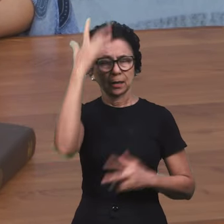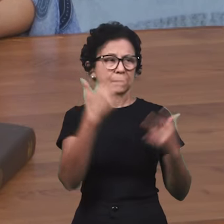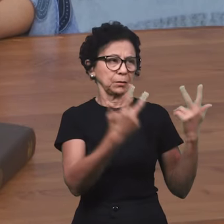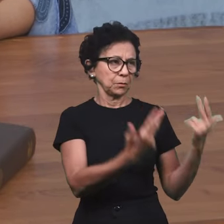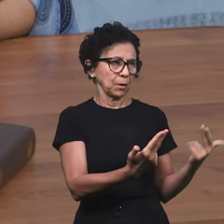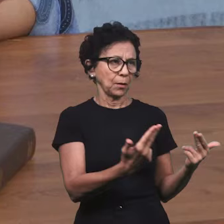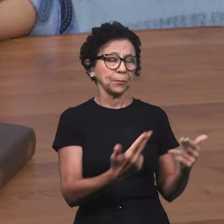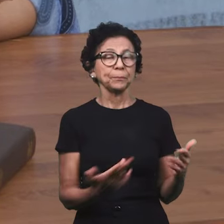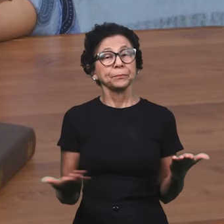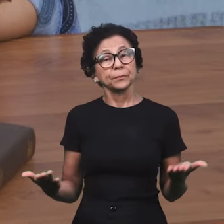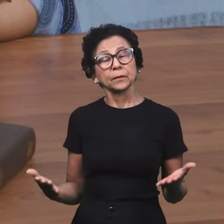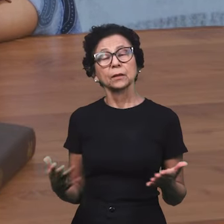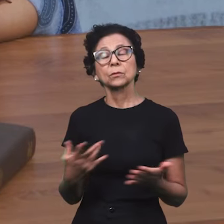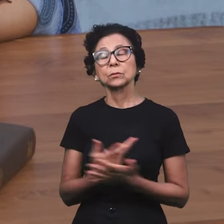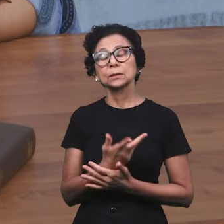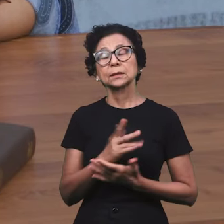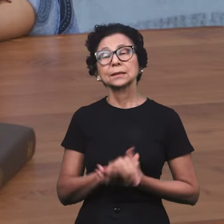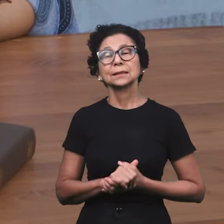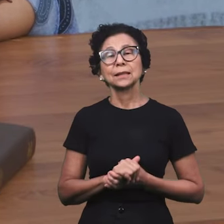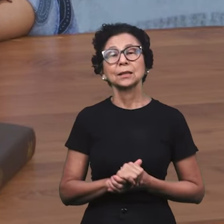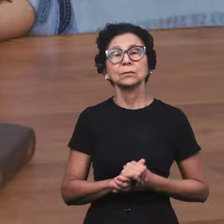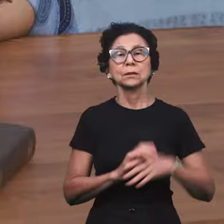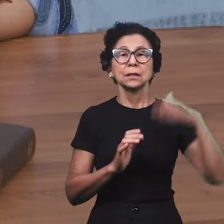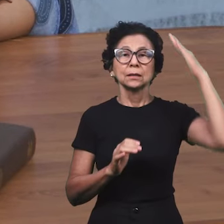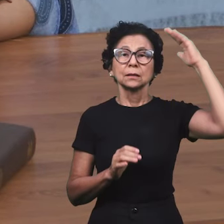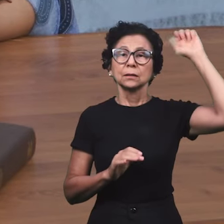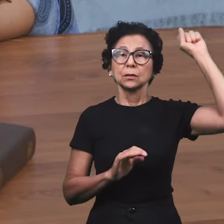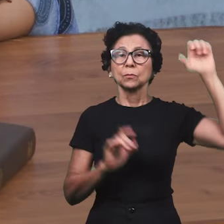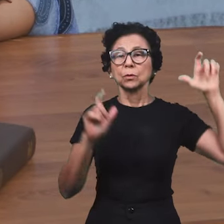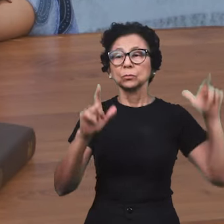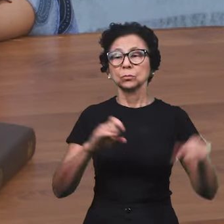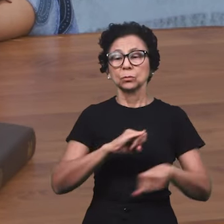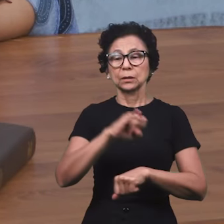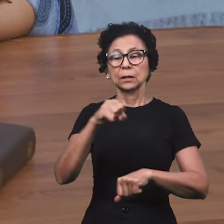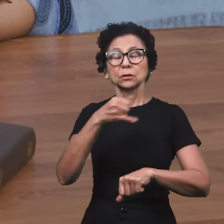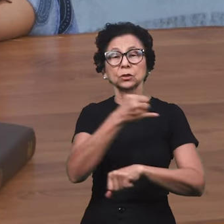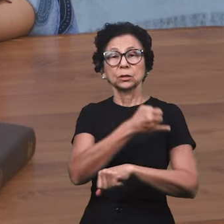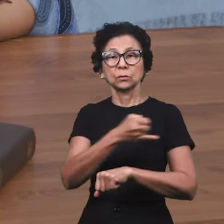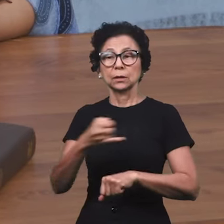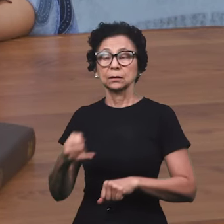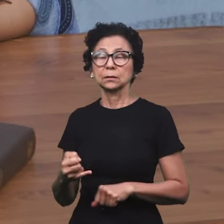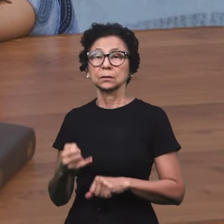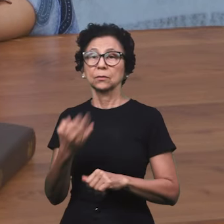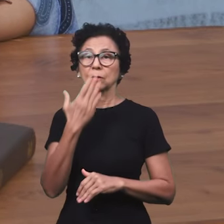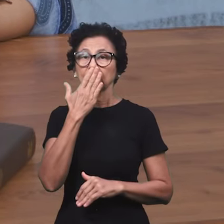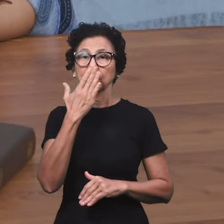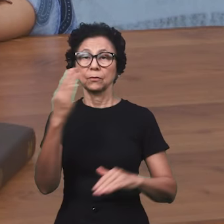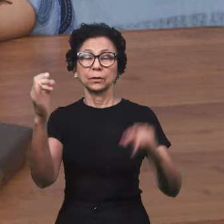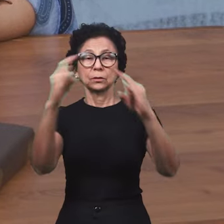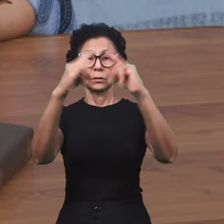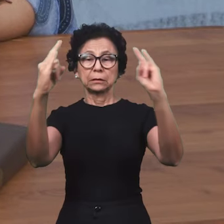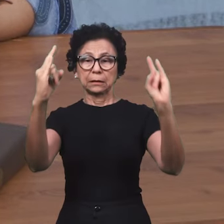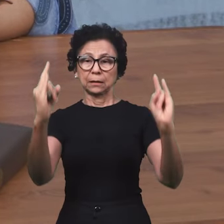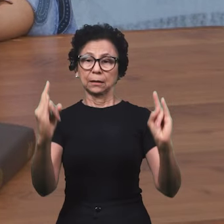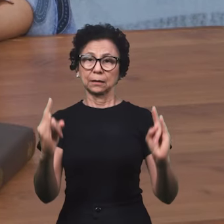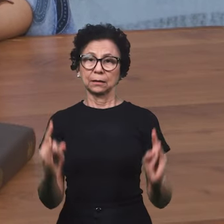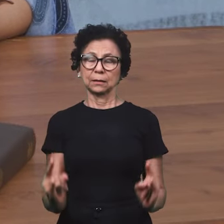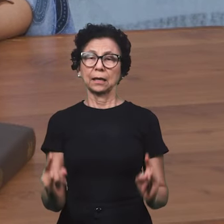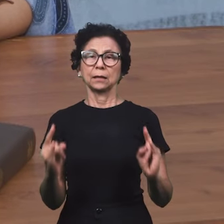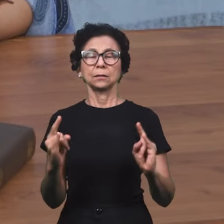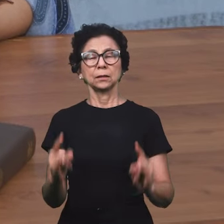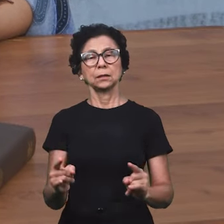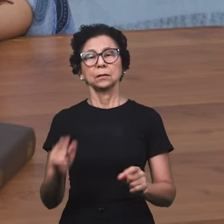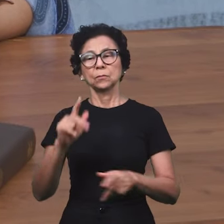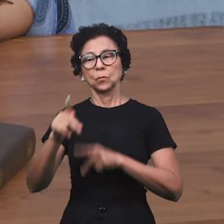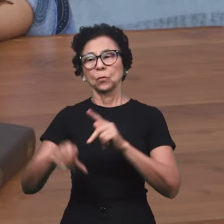a Jerusalém, do alto que está em Gibeon, de diante da tenda da congregação, e reinou sobre